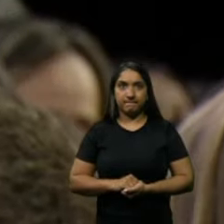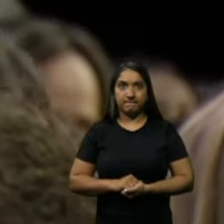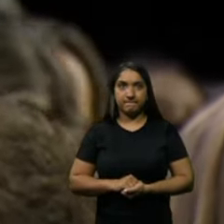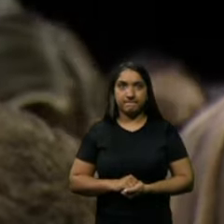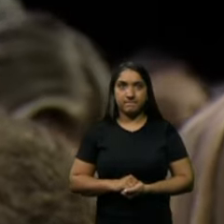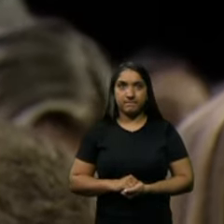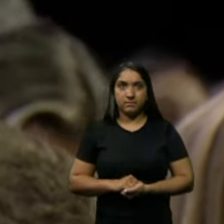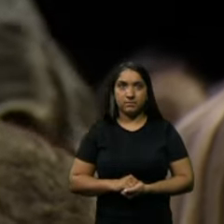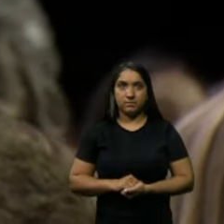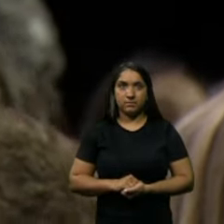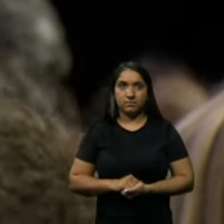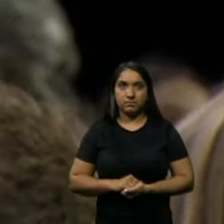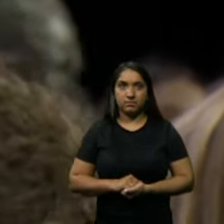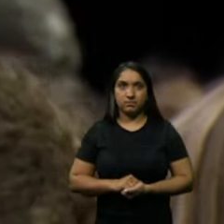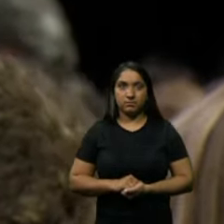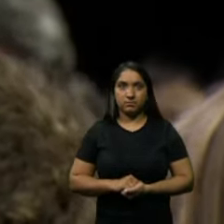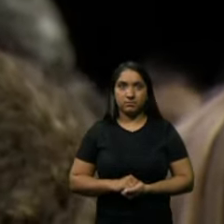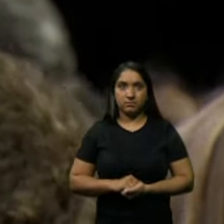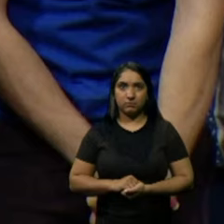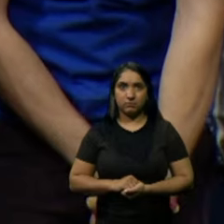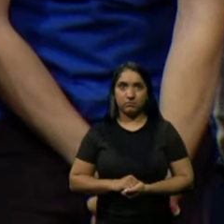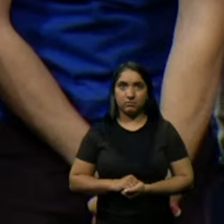E aí